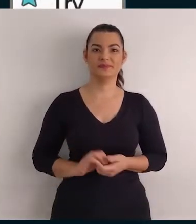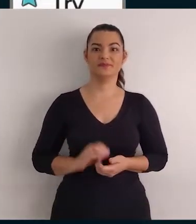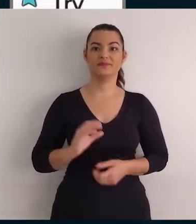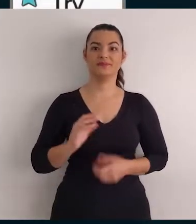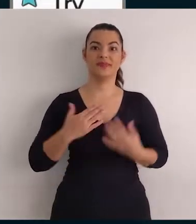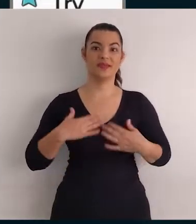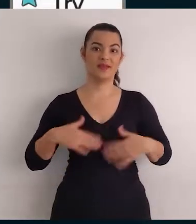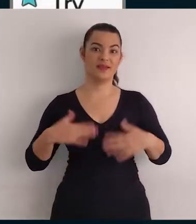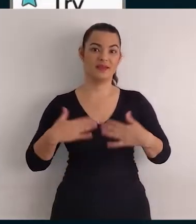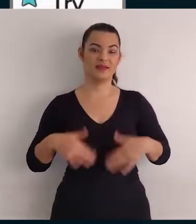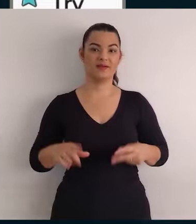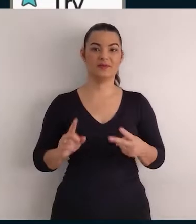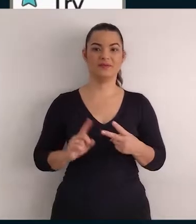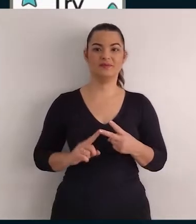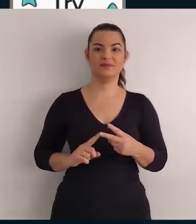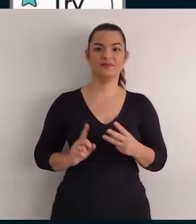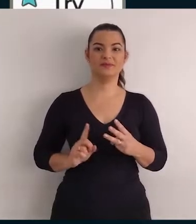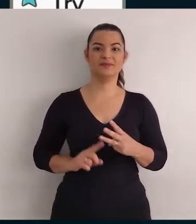Calma.